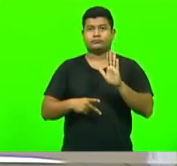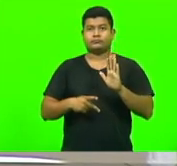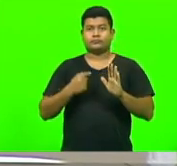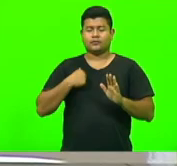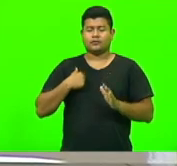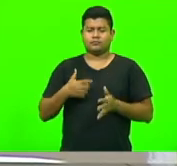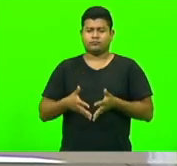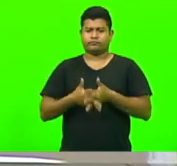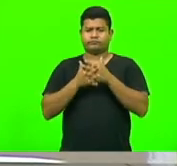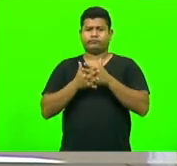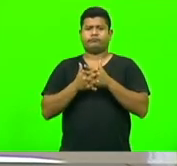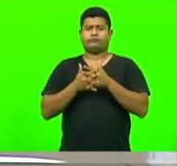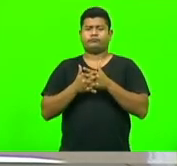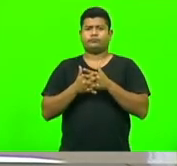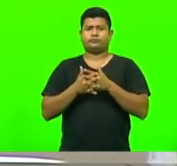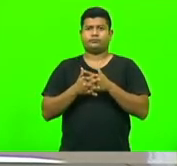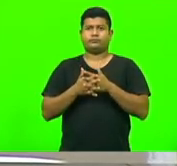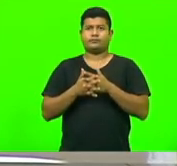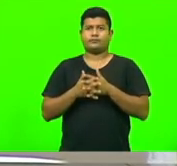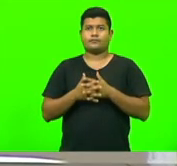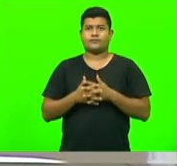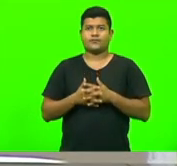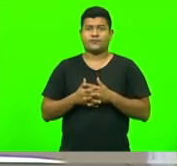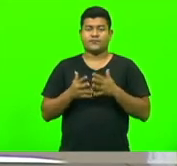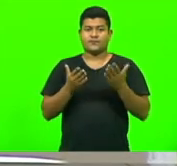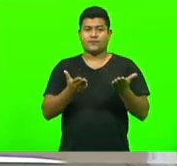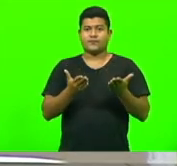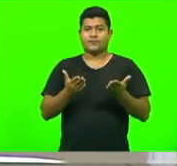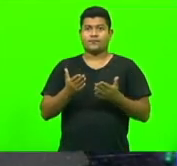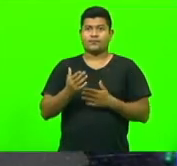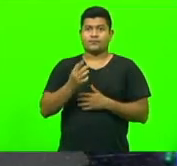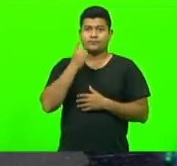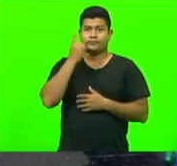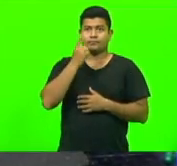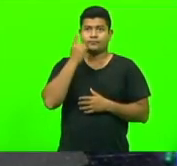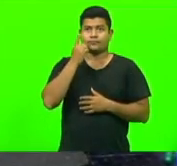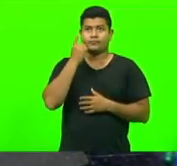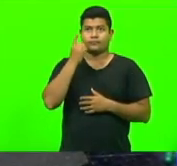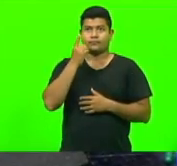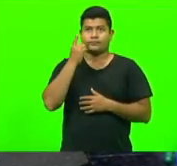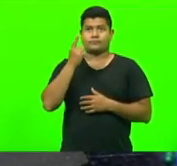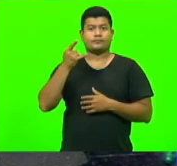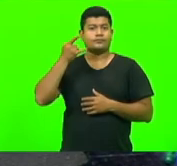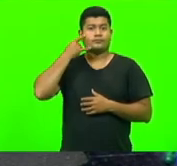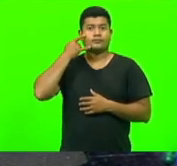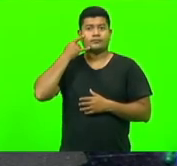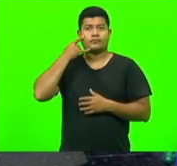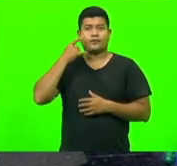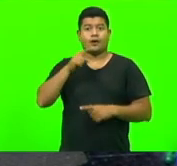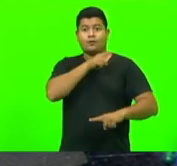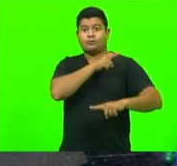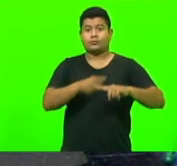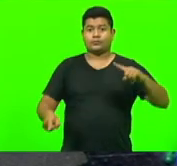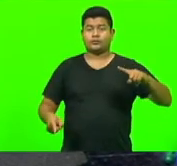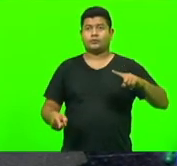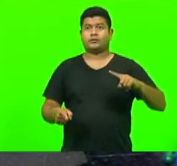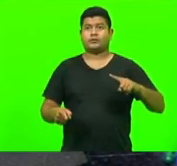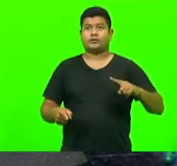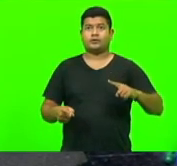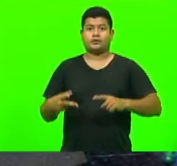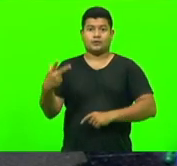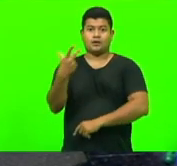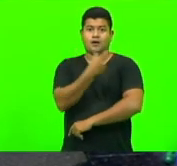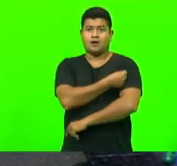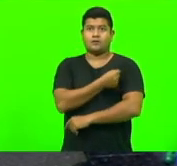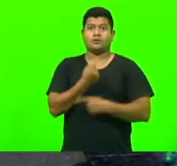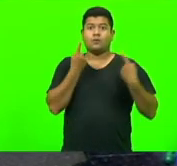confuso. Não, deputado Mauro. Dispõe sobre a proibição da vacinação compulsória contra